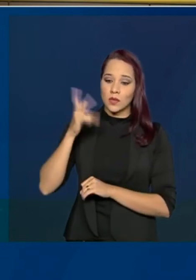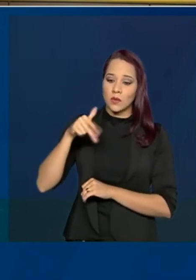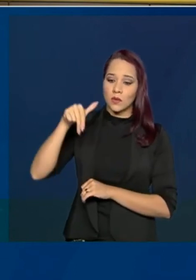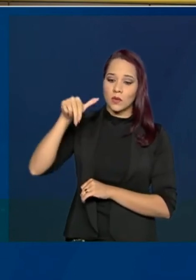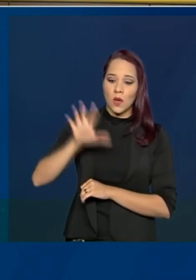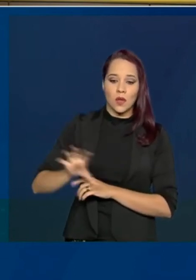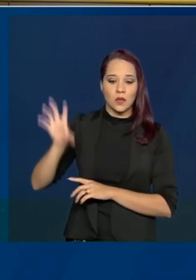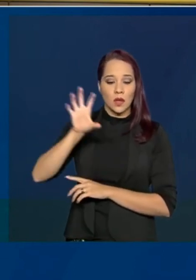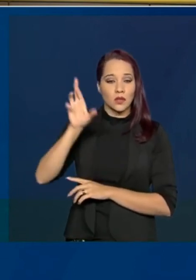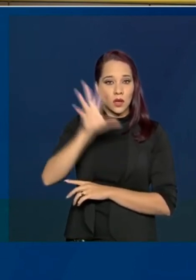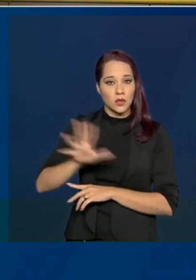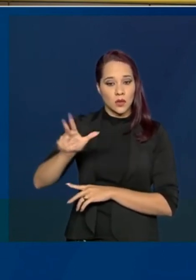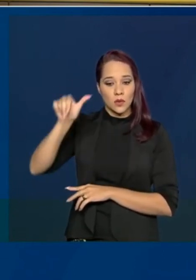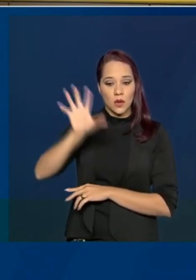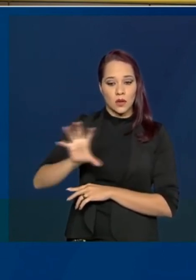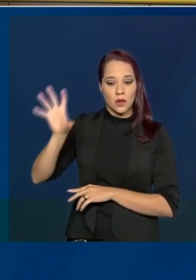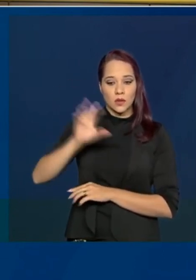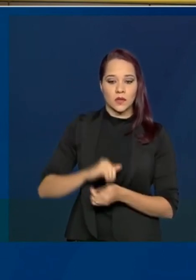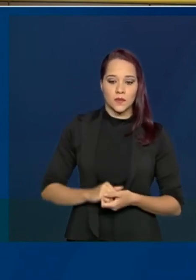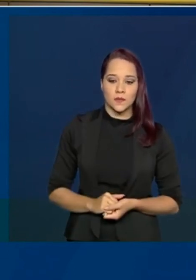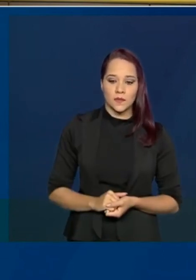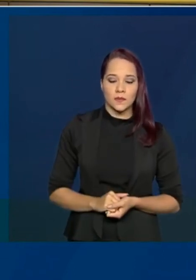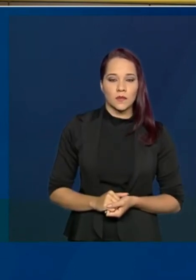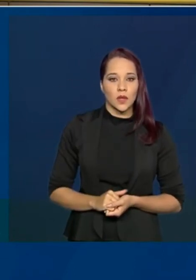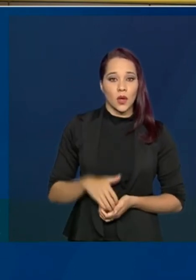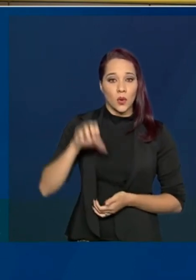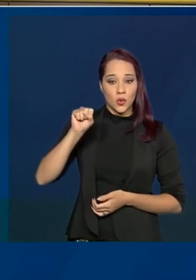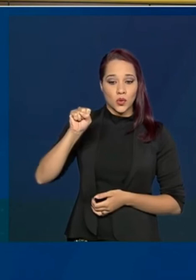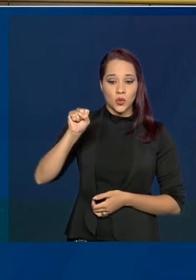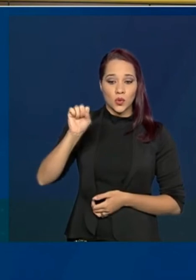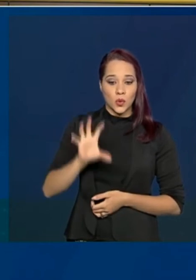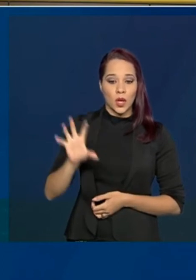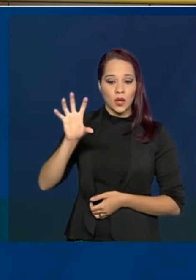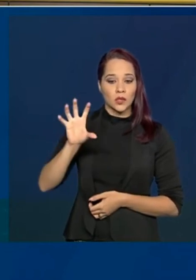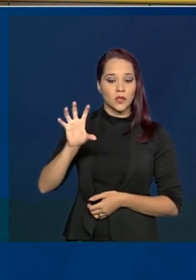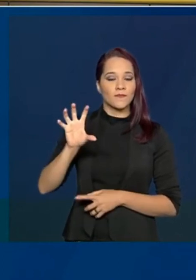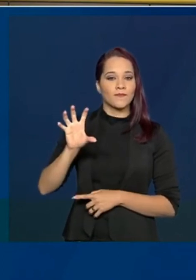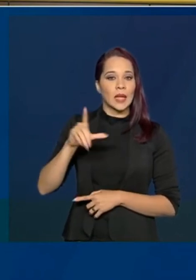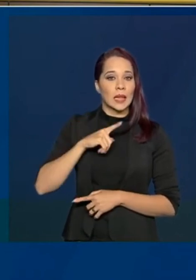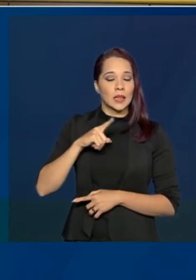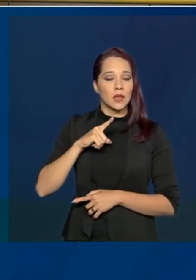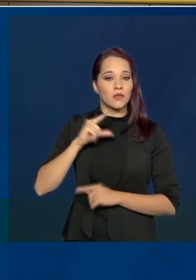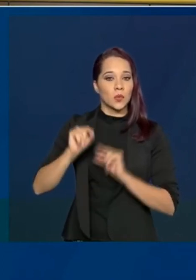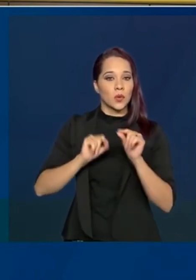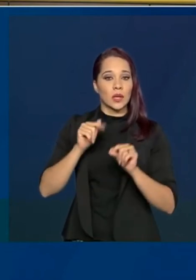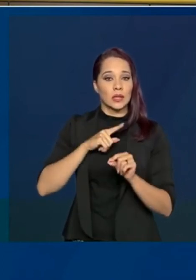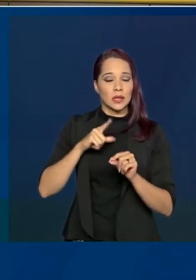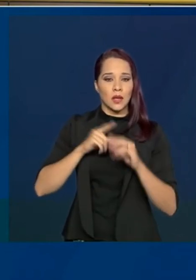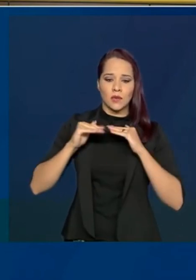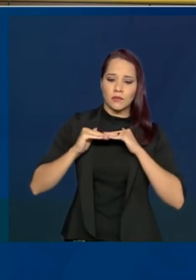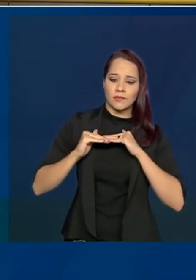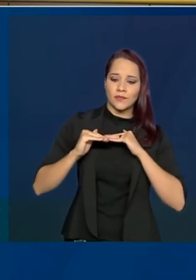nordeste, na região nordeste. A região sudeste, ela teve que a gente chama de